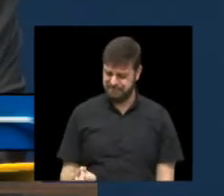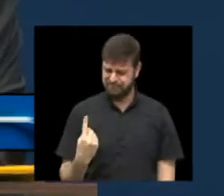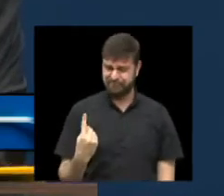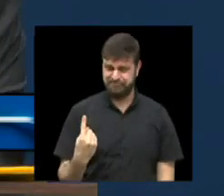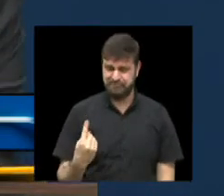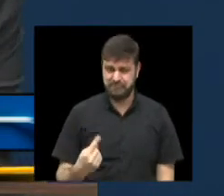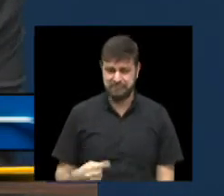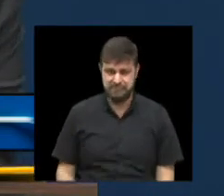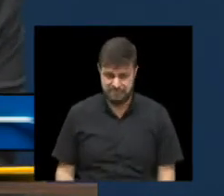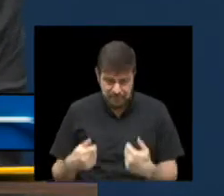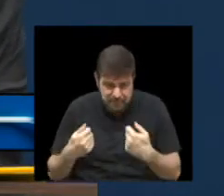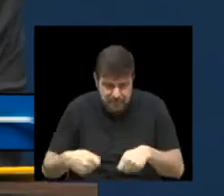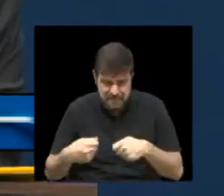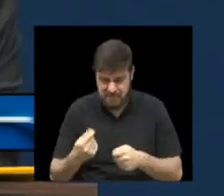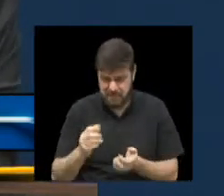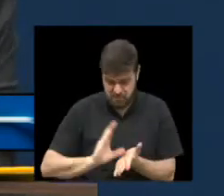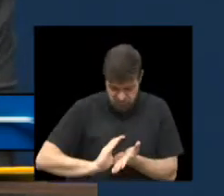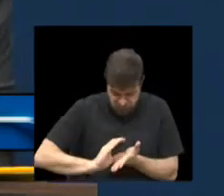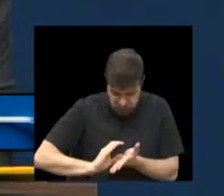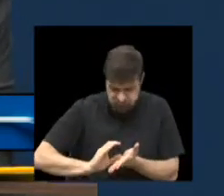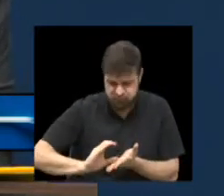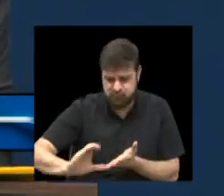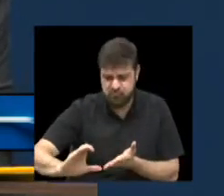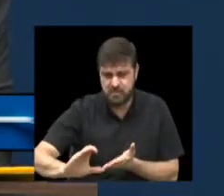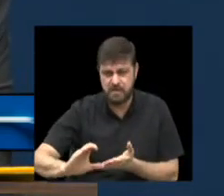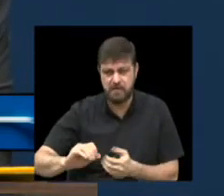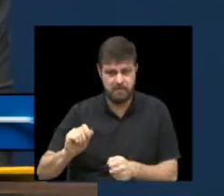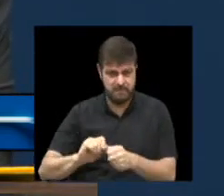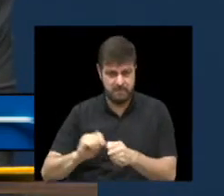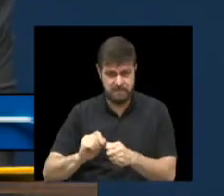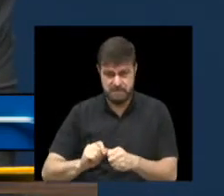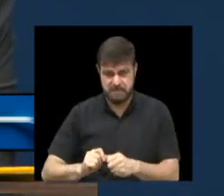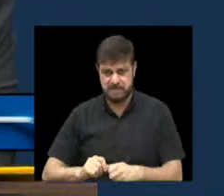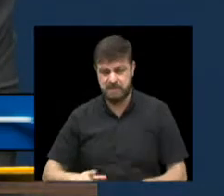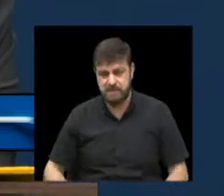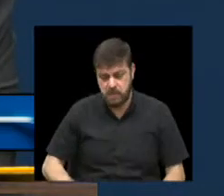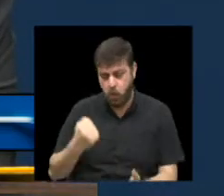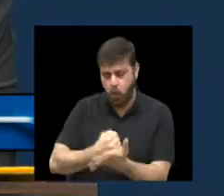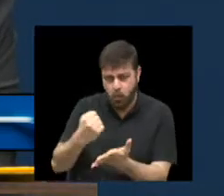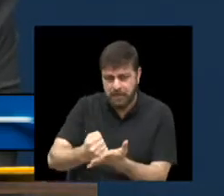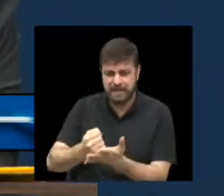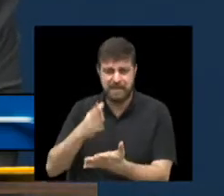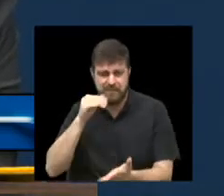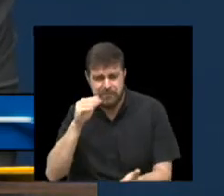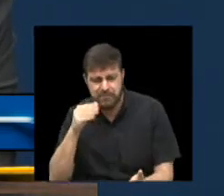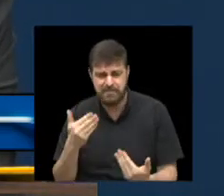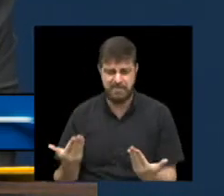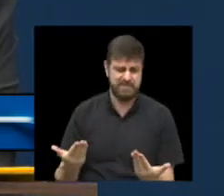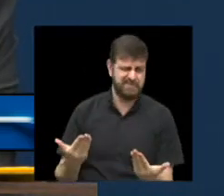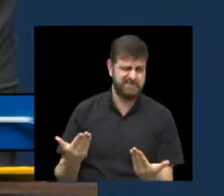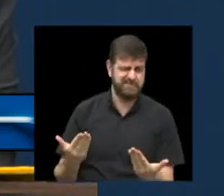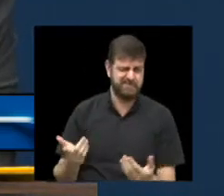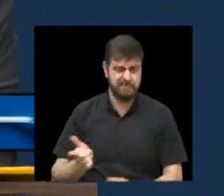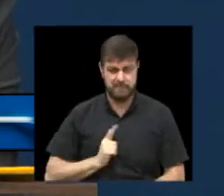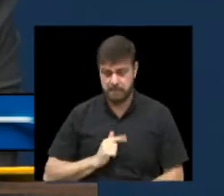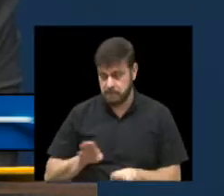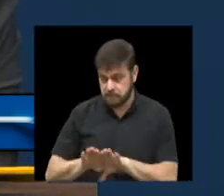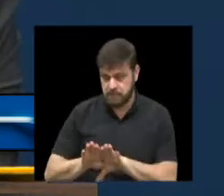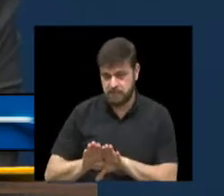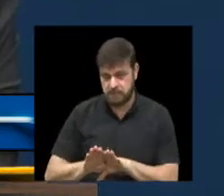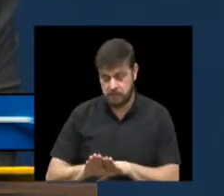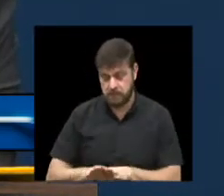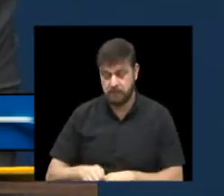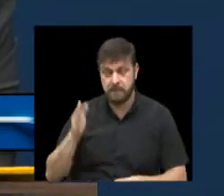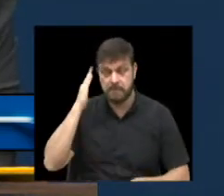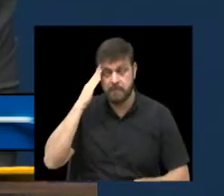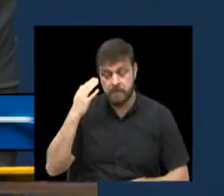da necessidade de investimentos, né, de aumento nos gastos com tratamento e tudo mais. Mas também foi trazido ao nosso